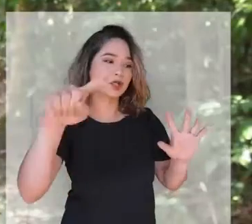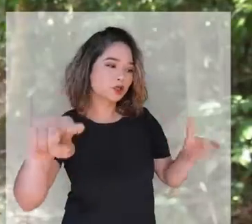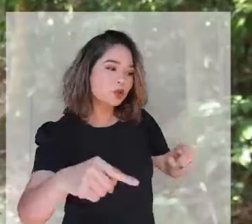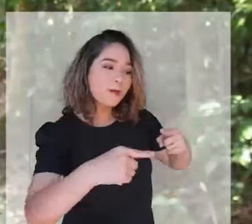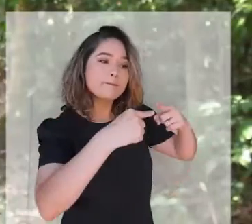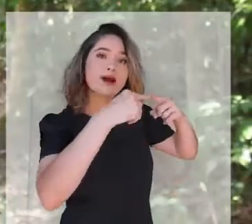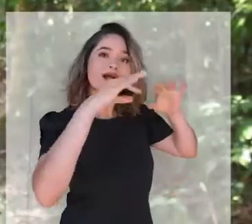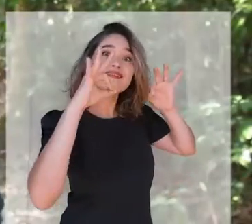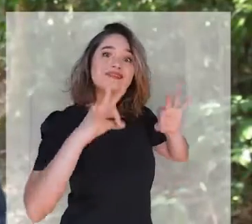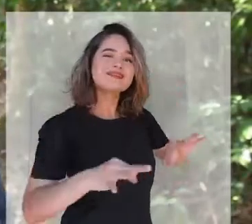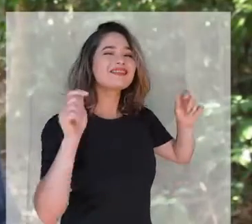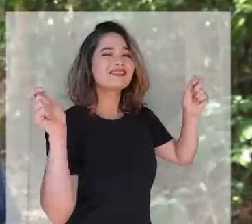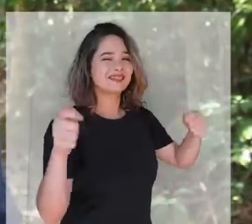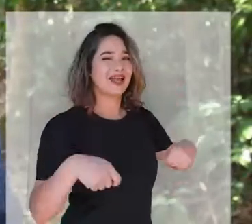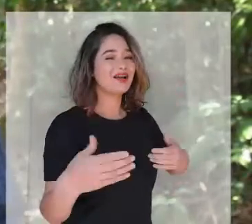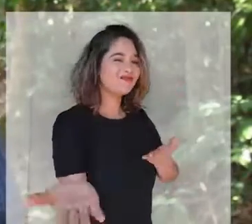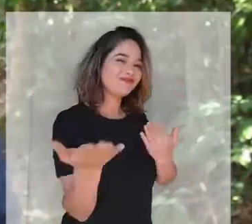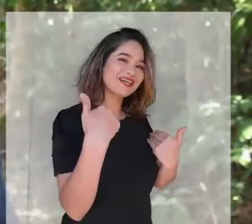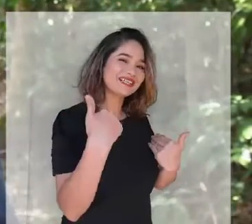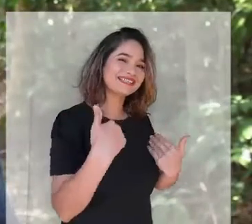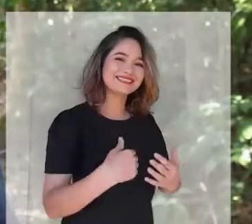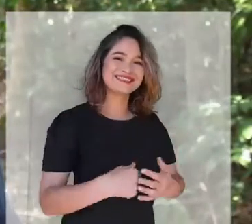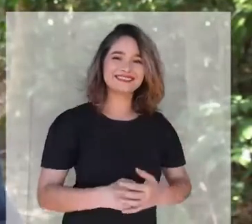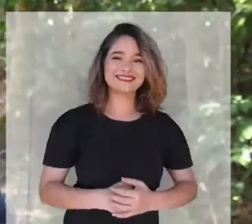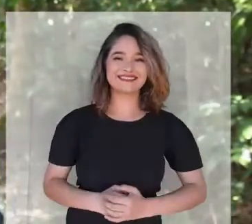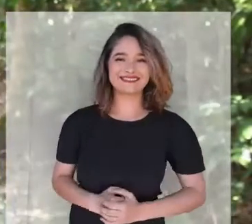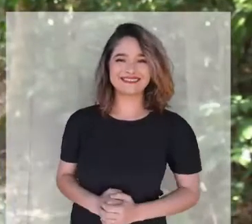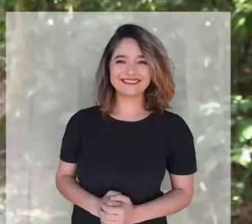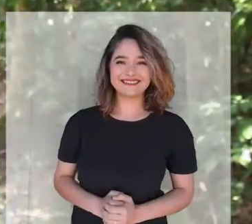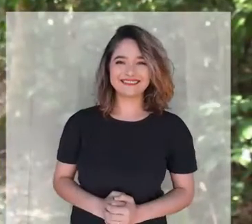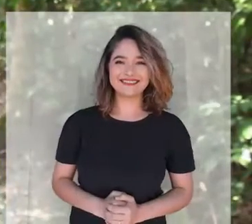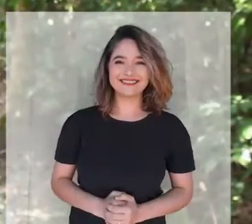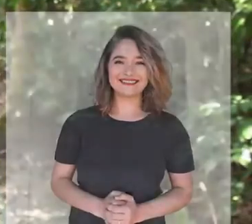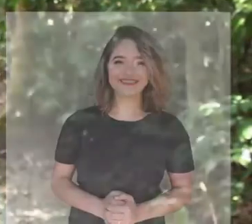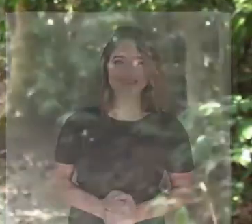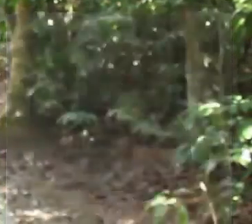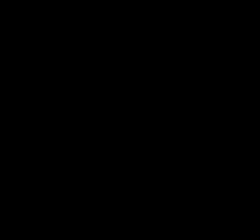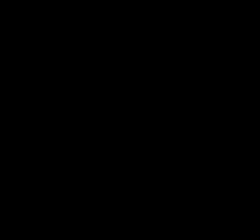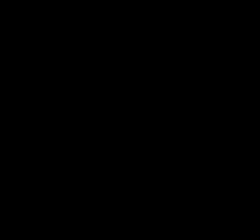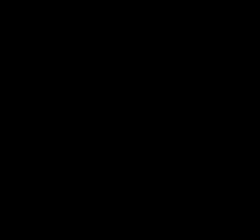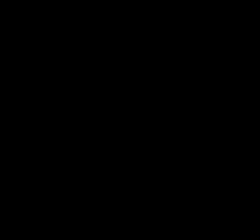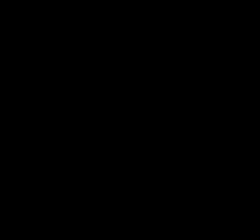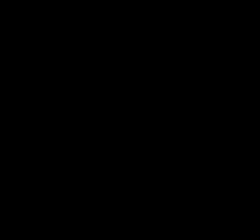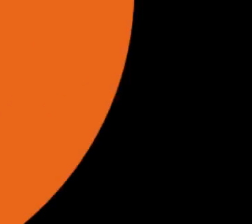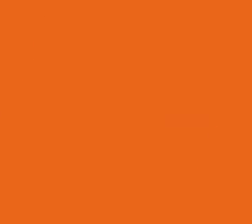estabelecer diálogo com a sociedade e, portanto, executar extensão universitária.